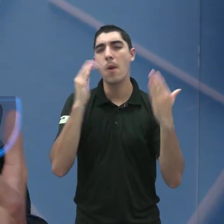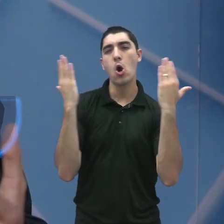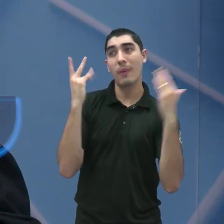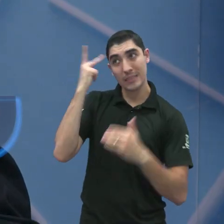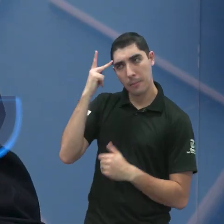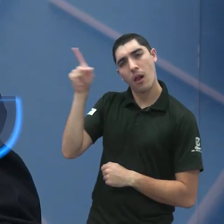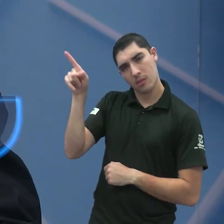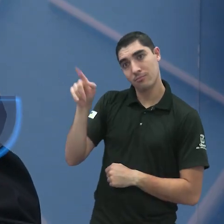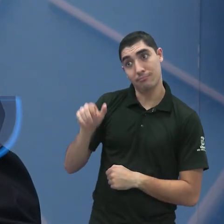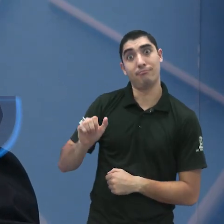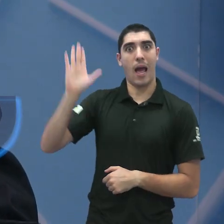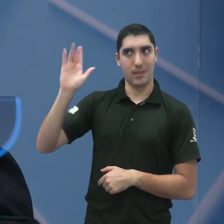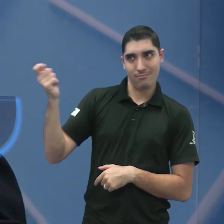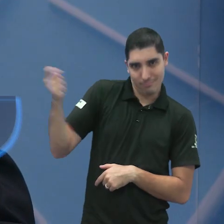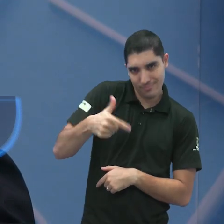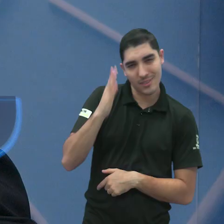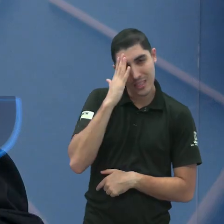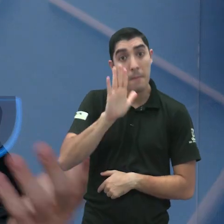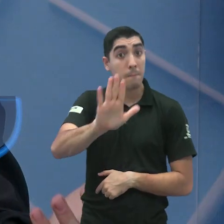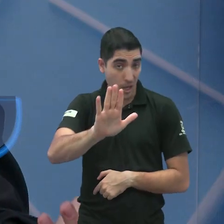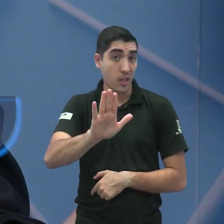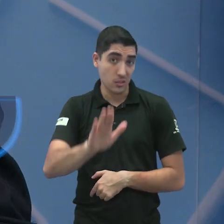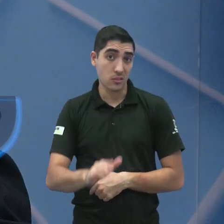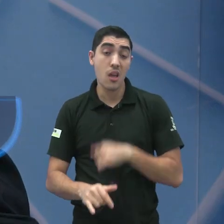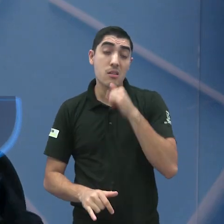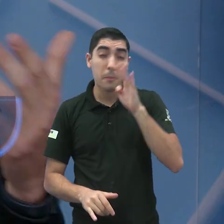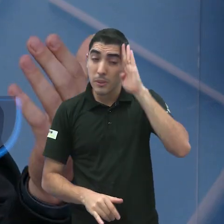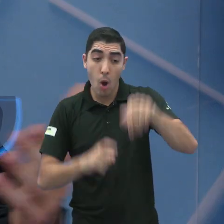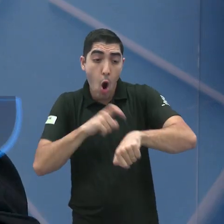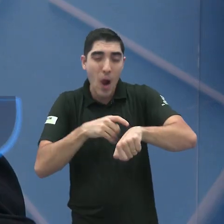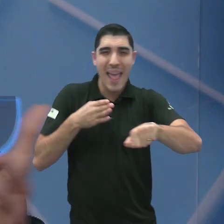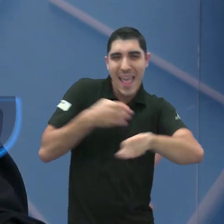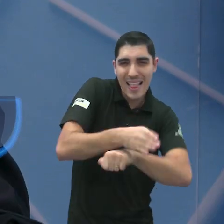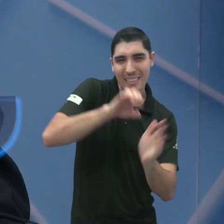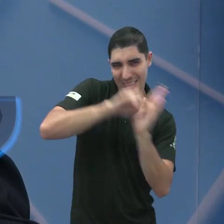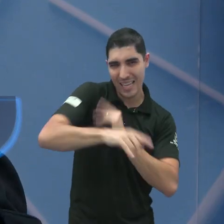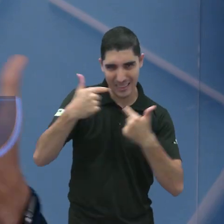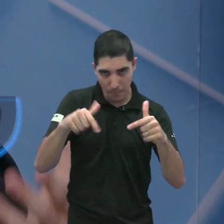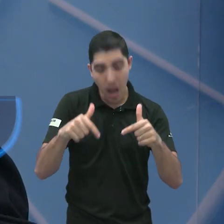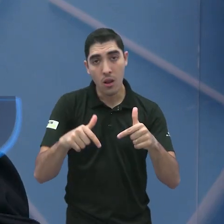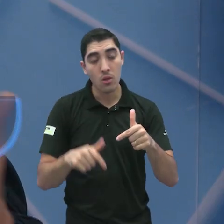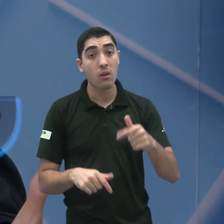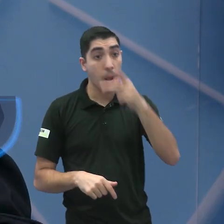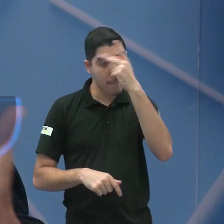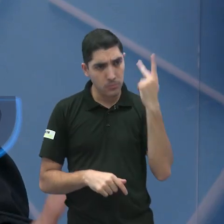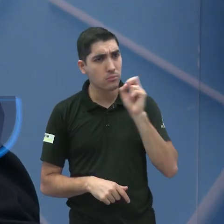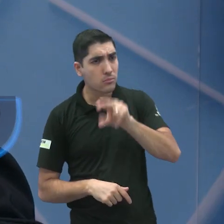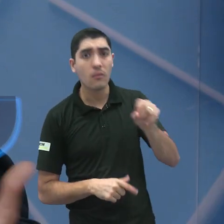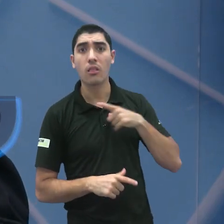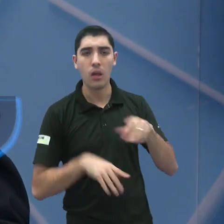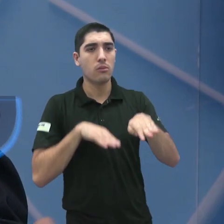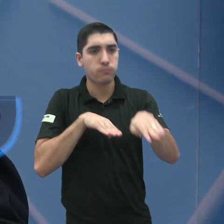Paulo, ainda não tem comparação. Mas pode-se dizer sim, principalmente nos horários de picos, né, que São José dos Campos, atualmente, a gente vem enfrentando